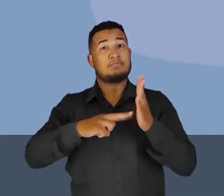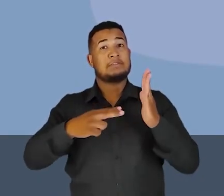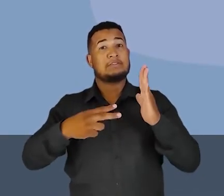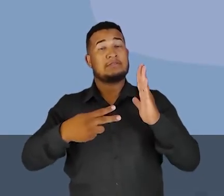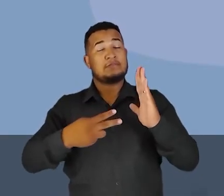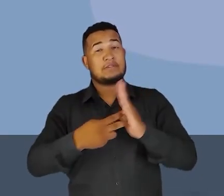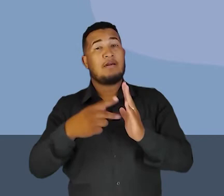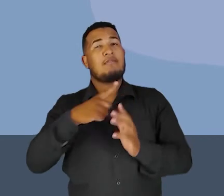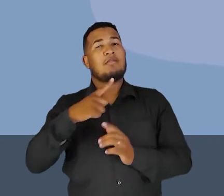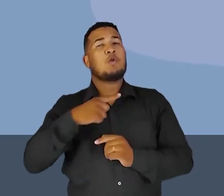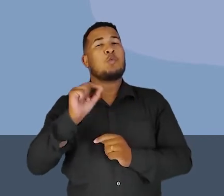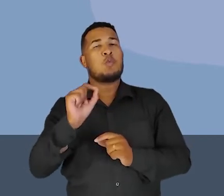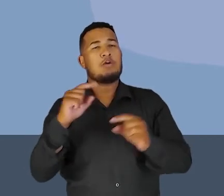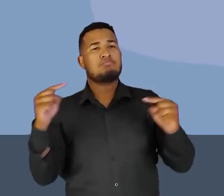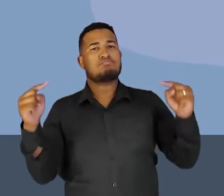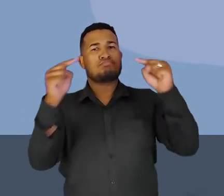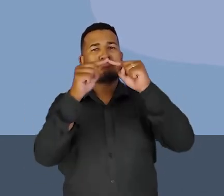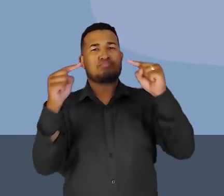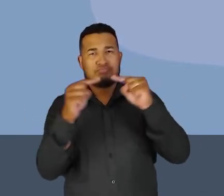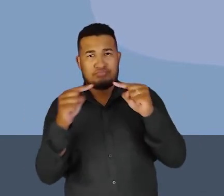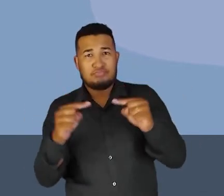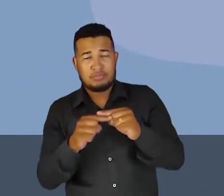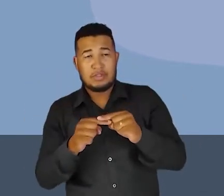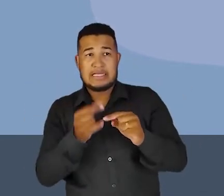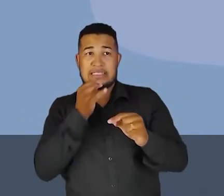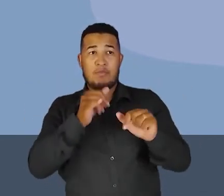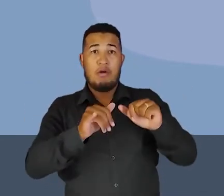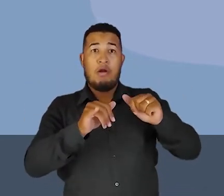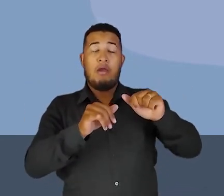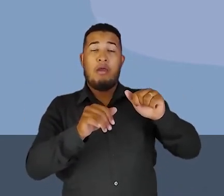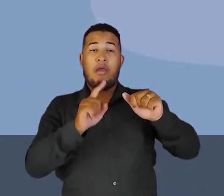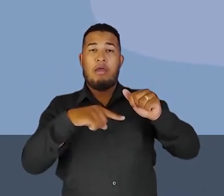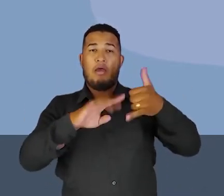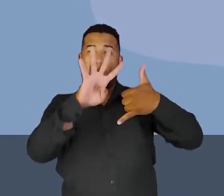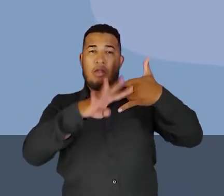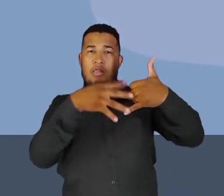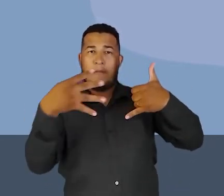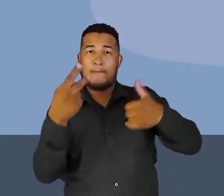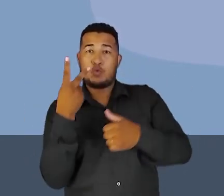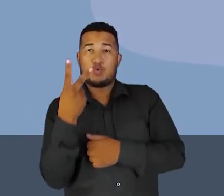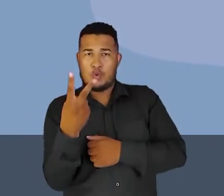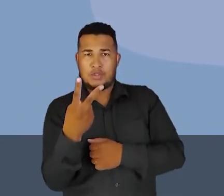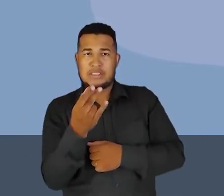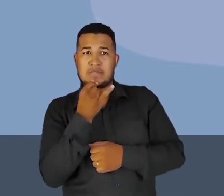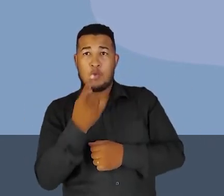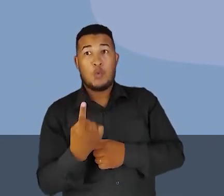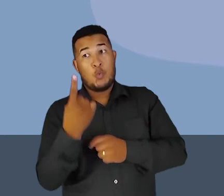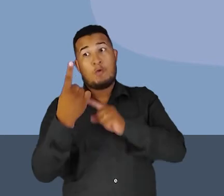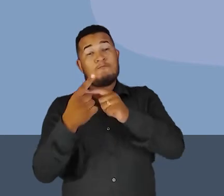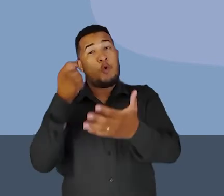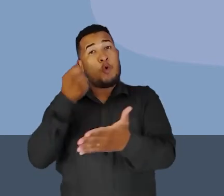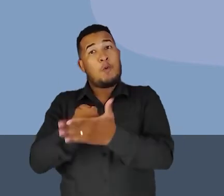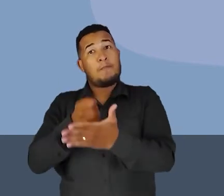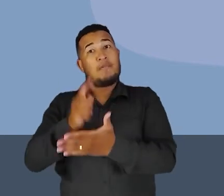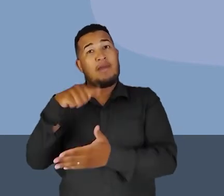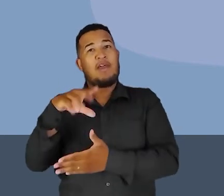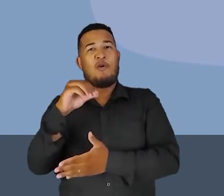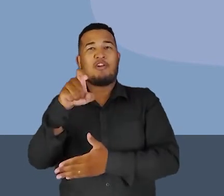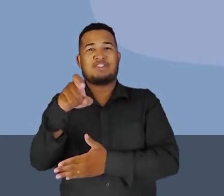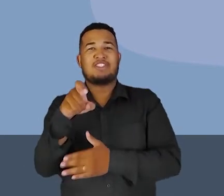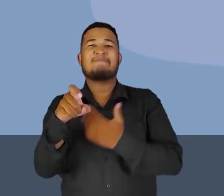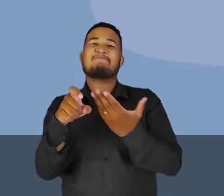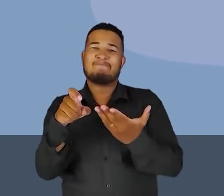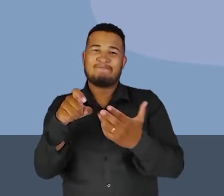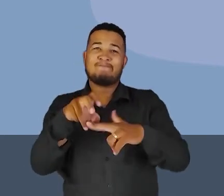seja, eles são formados por dois elementos químicos. Um, obrigatoriamente, é o oxigênio, claro, afinal o nome da